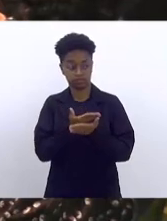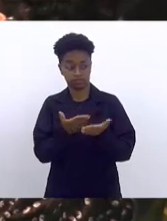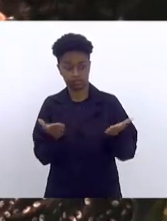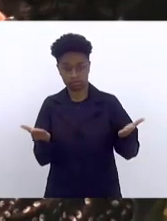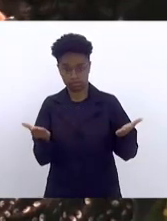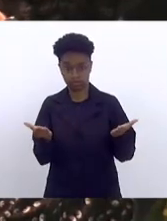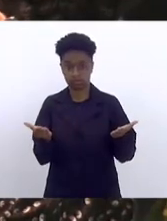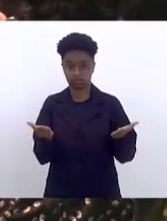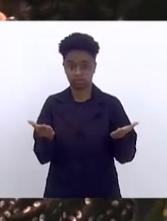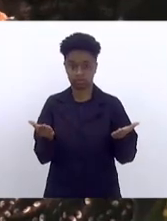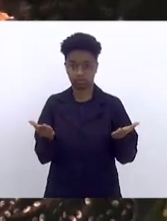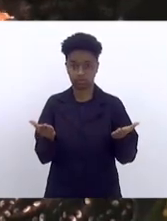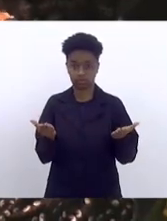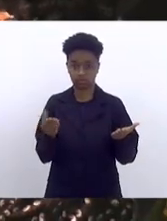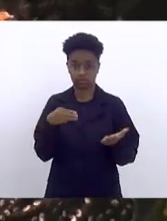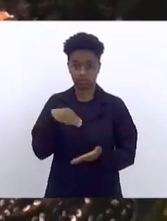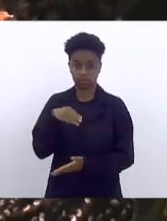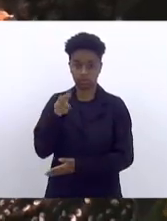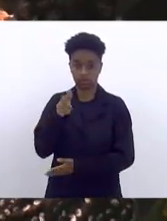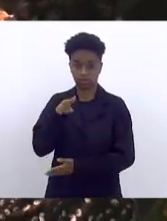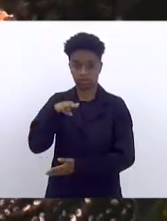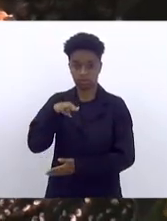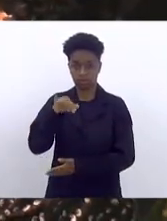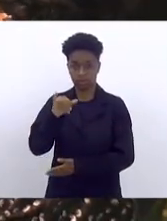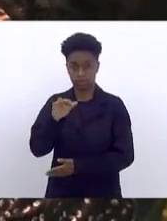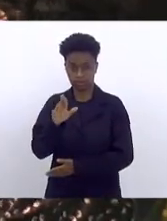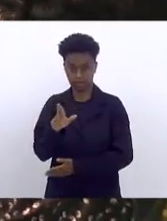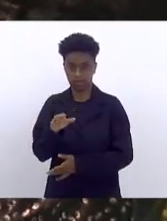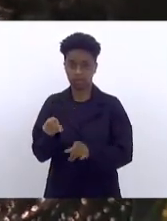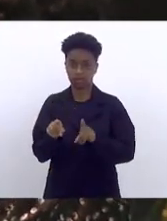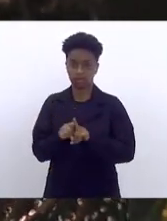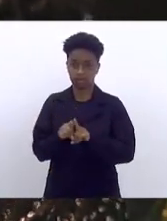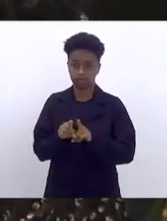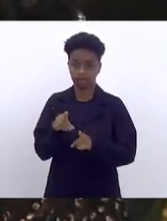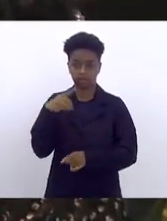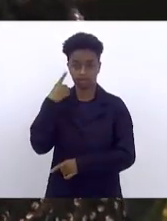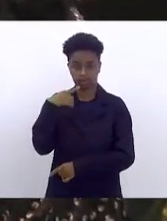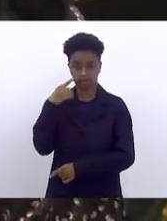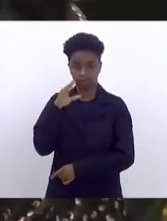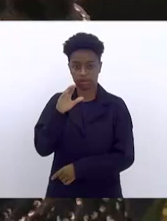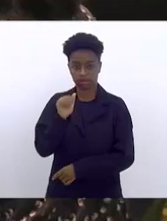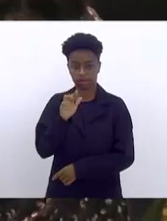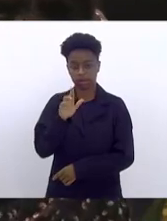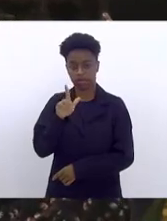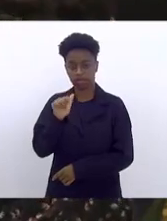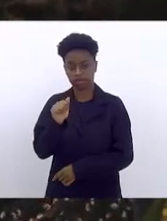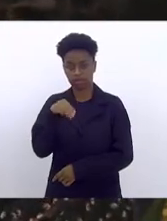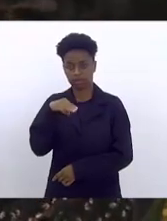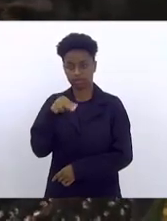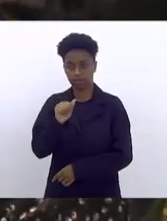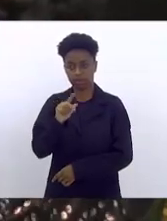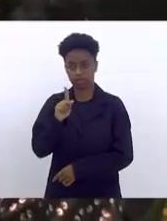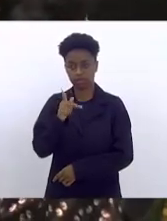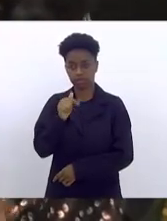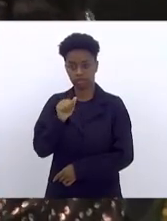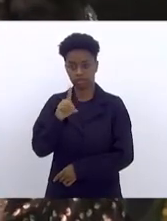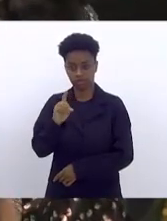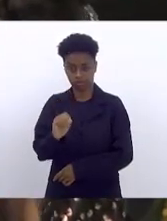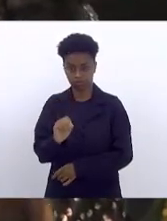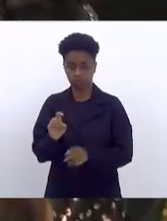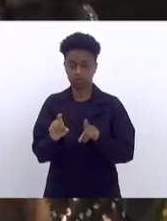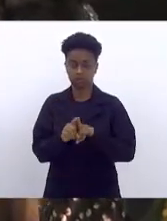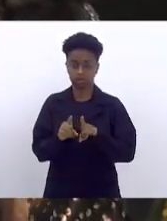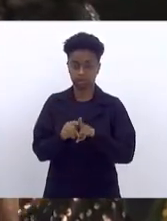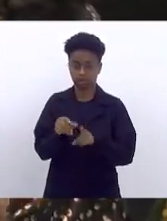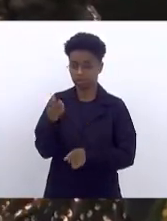o deputado Munir Neto vossa excelência a deputada Carla Machado o